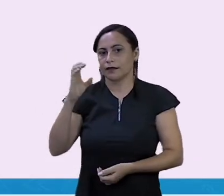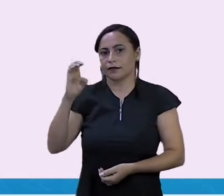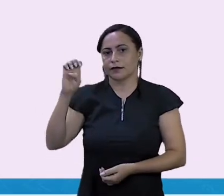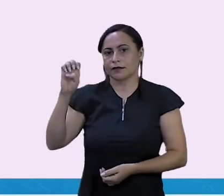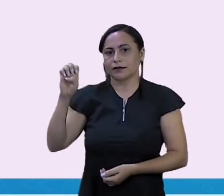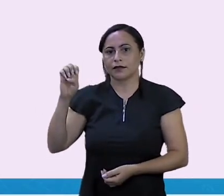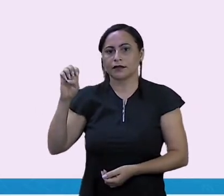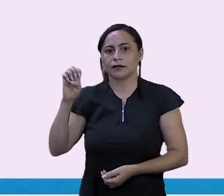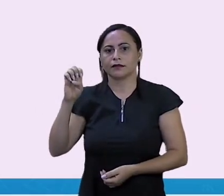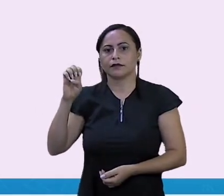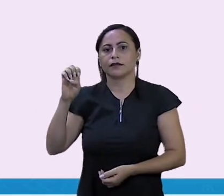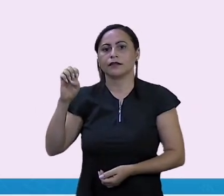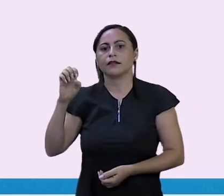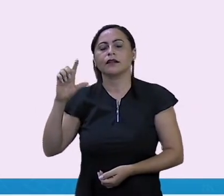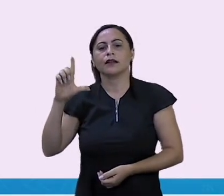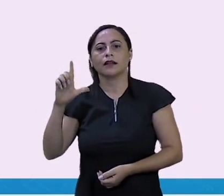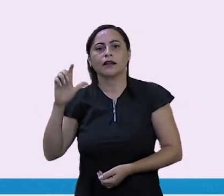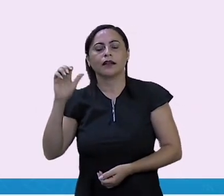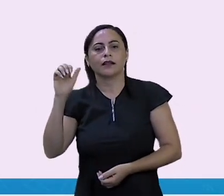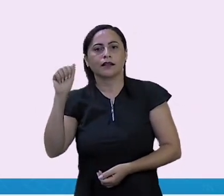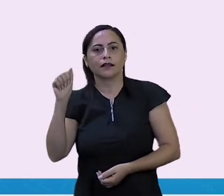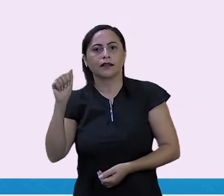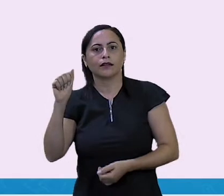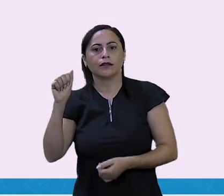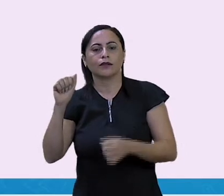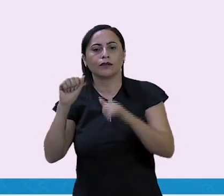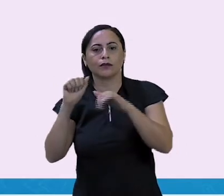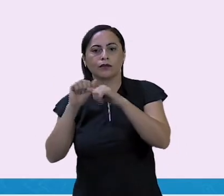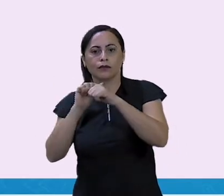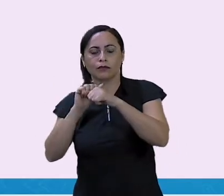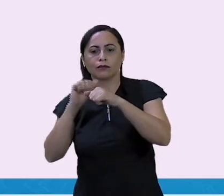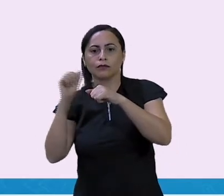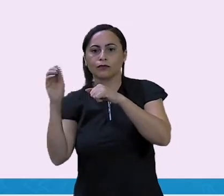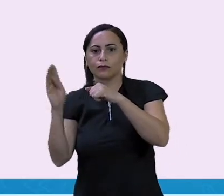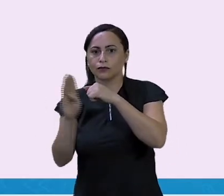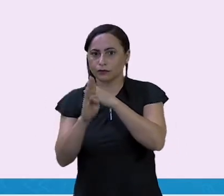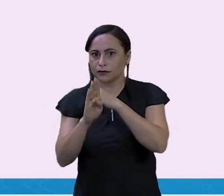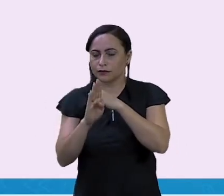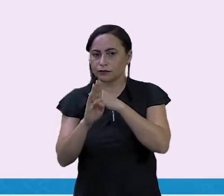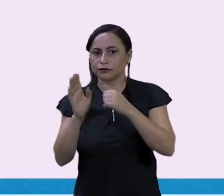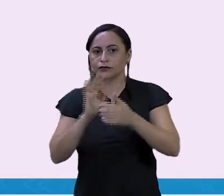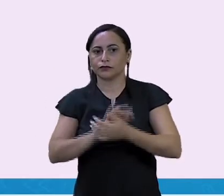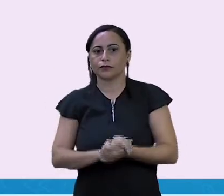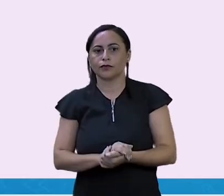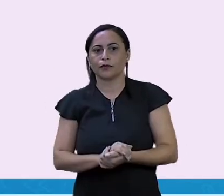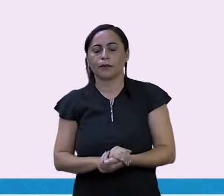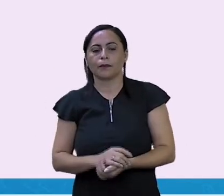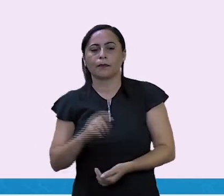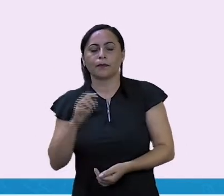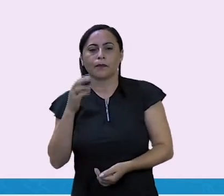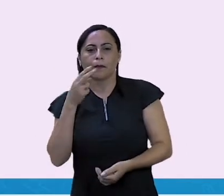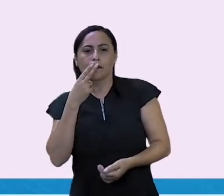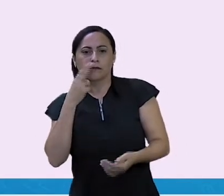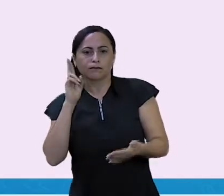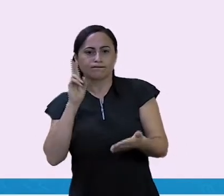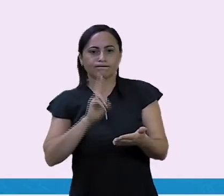A sela do cavalo. Sela, substantivo. Ela sela a